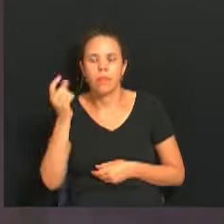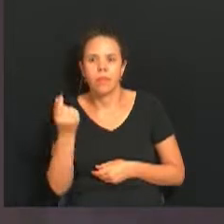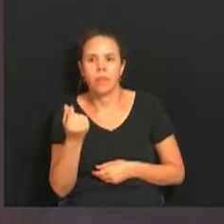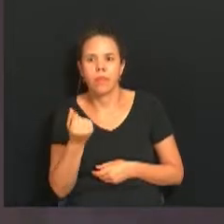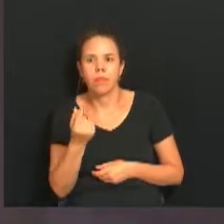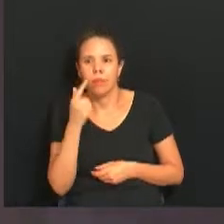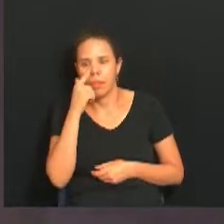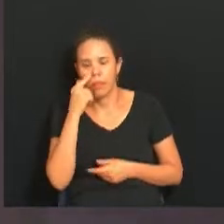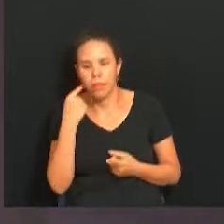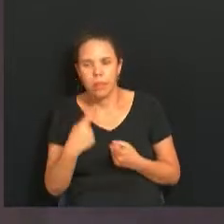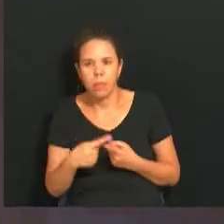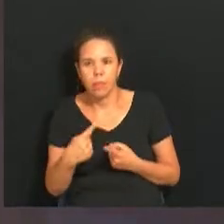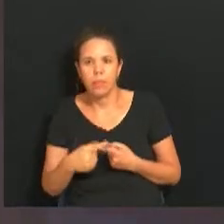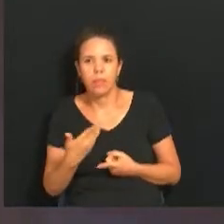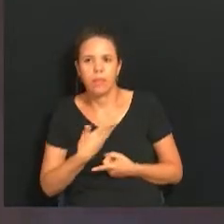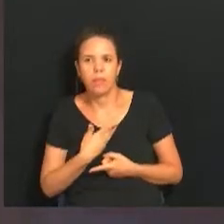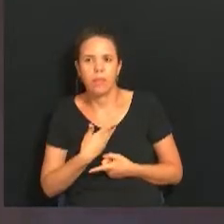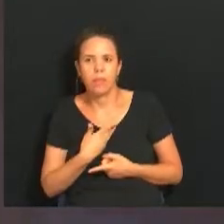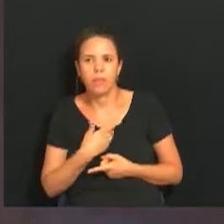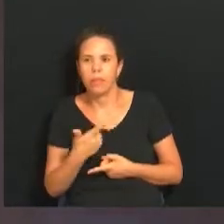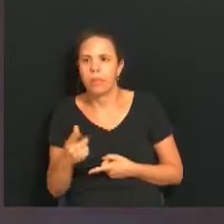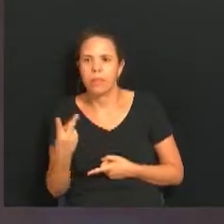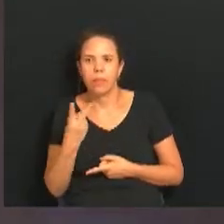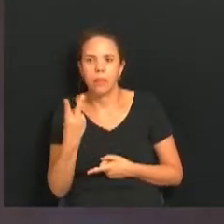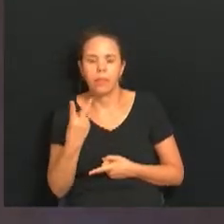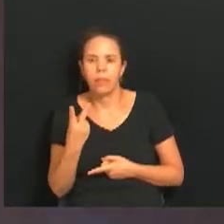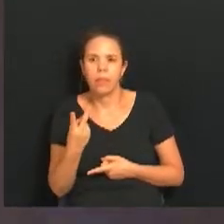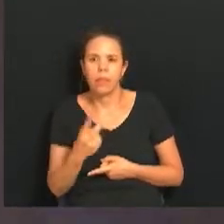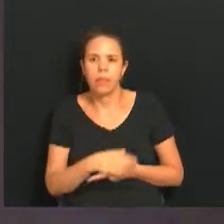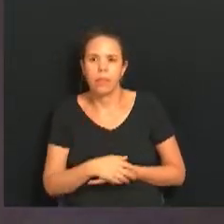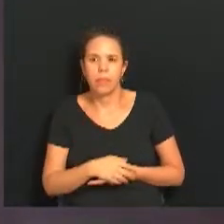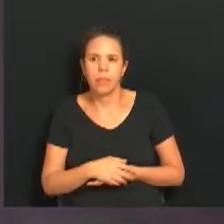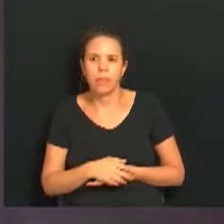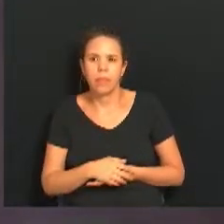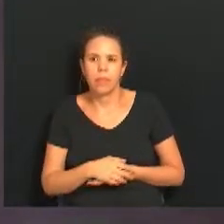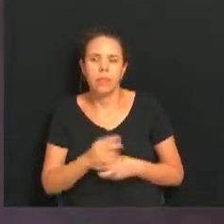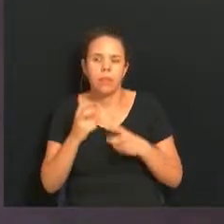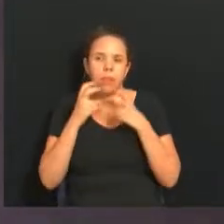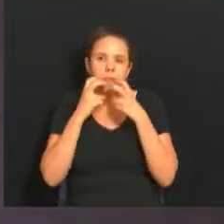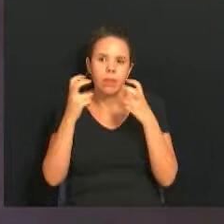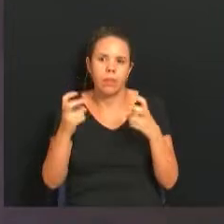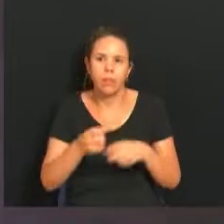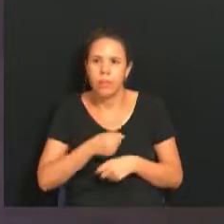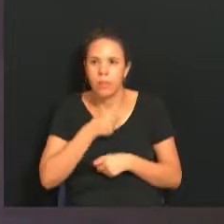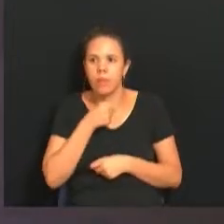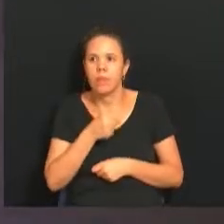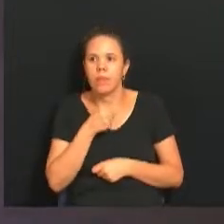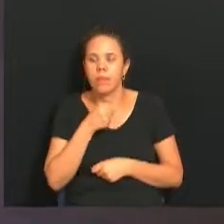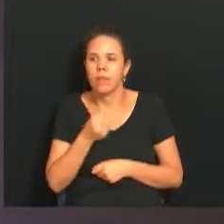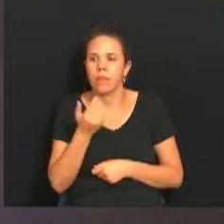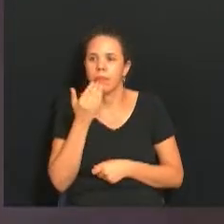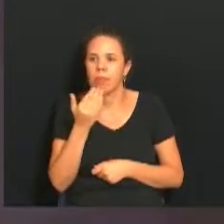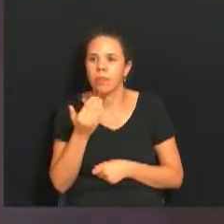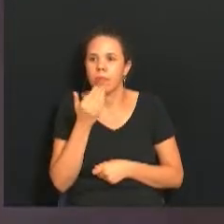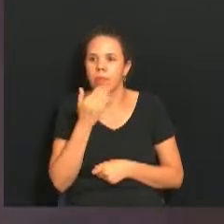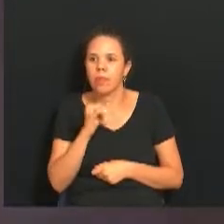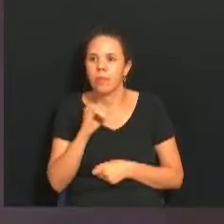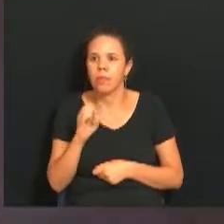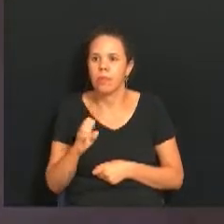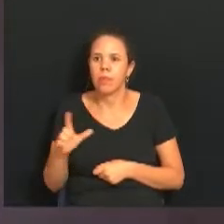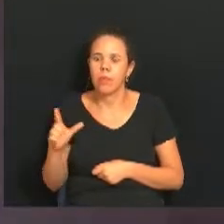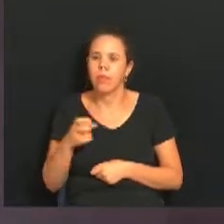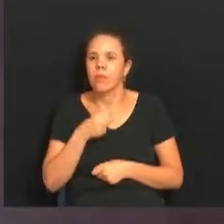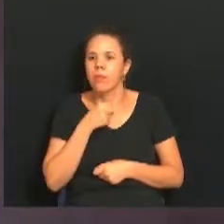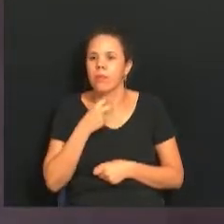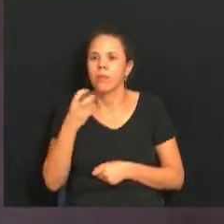porque amigos não têm valor. Então se a gente dá um grito ali naquele microfone, eu falo para o Joel, dá um grito ali no